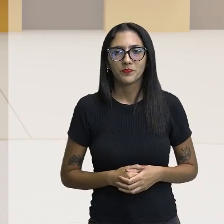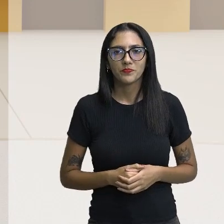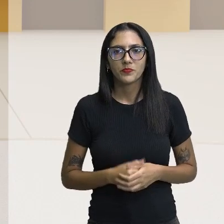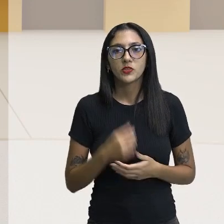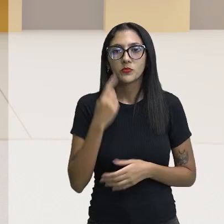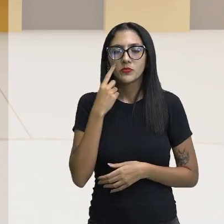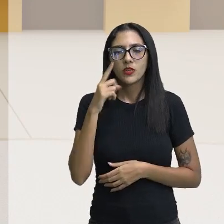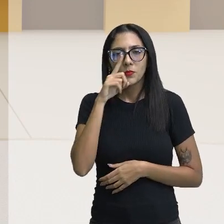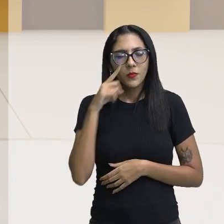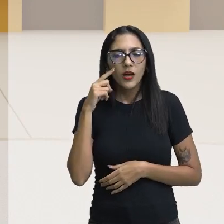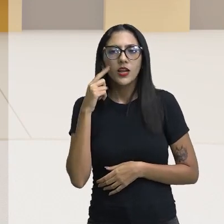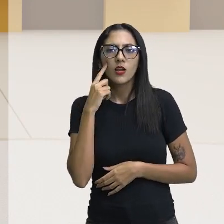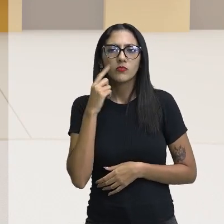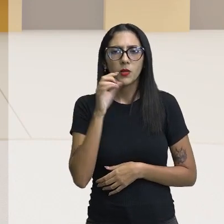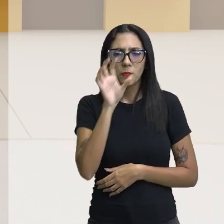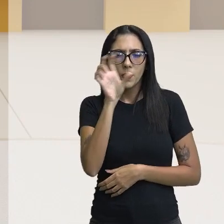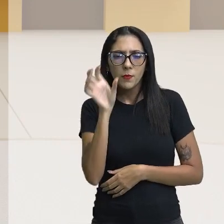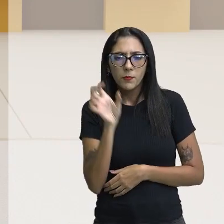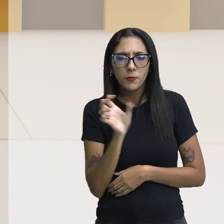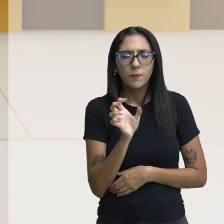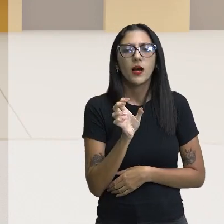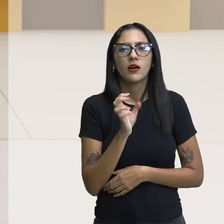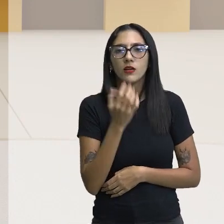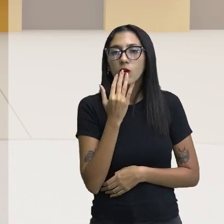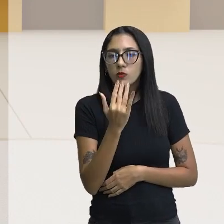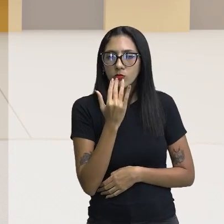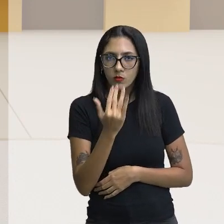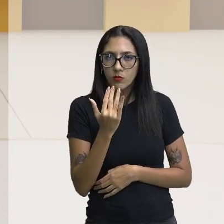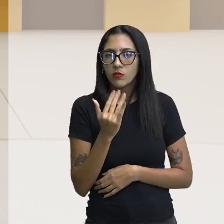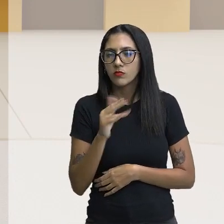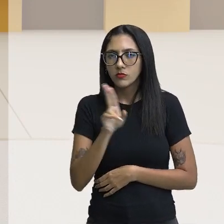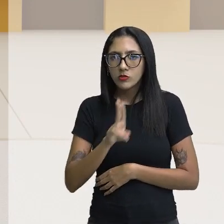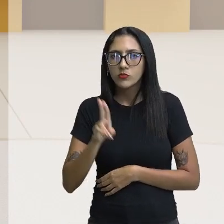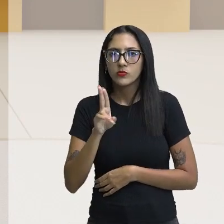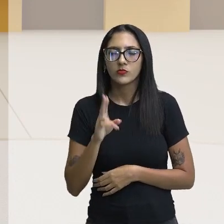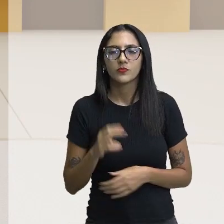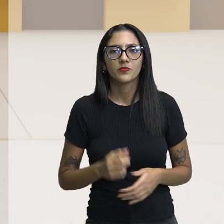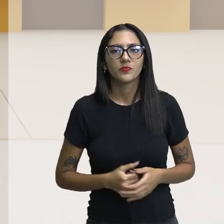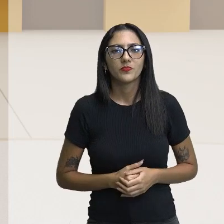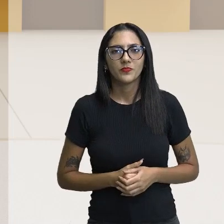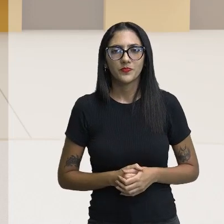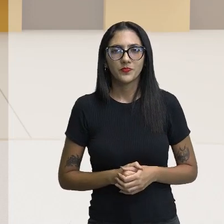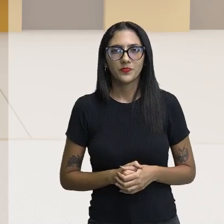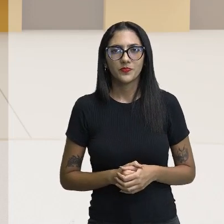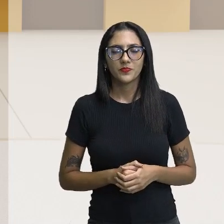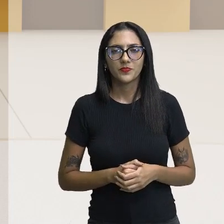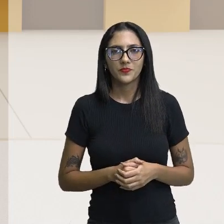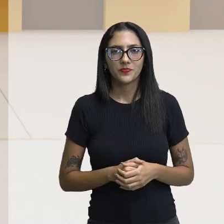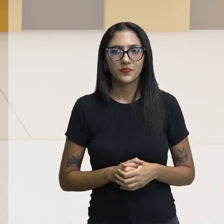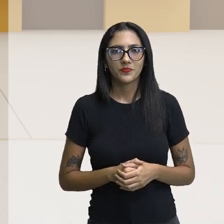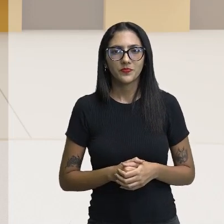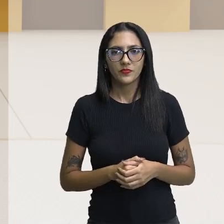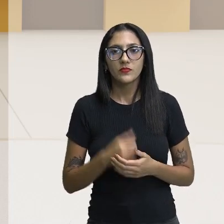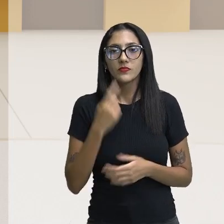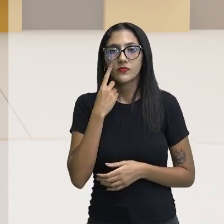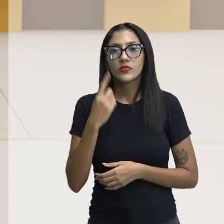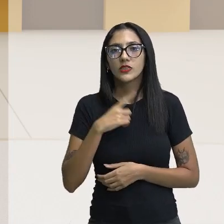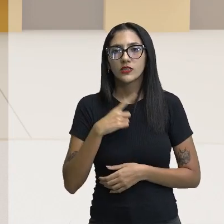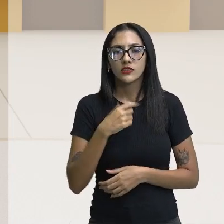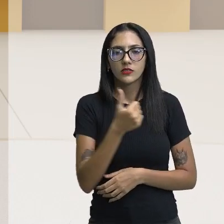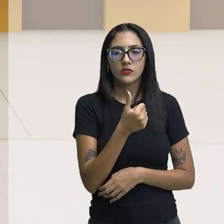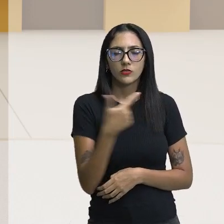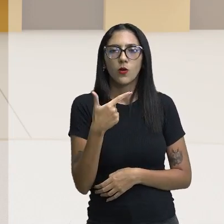redor aí tem as porcentagens da utilização desse solo, tá? Então, começando aqui, ó, nós temos